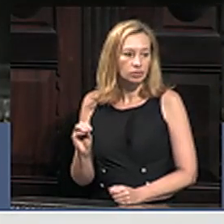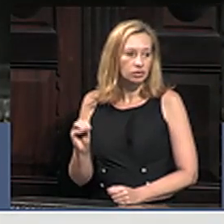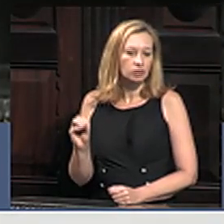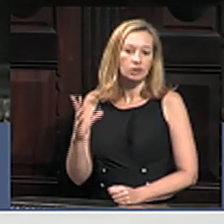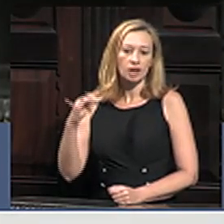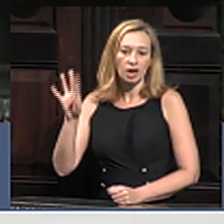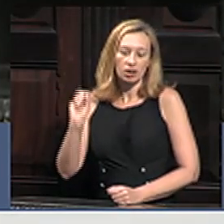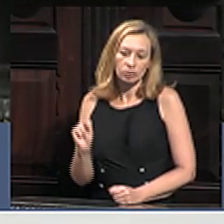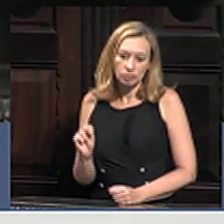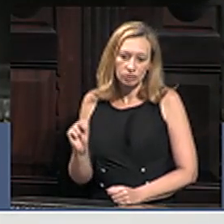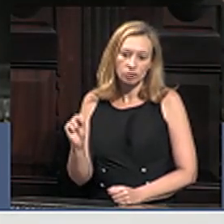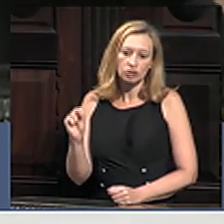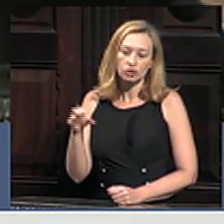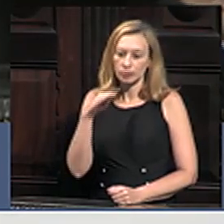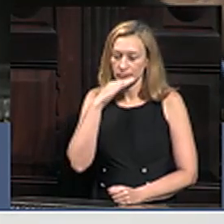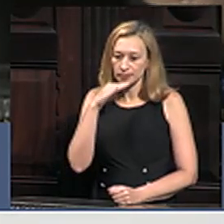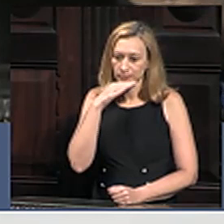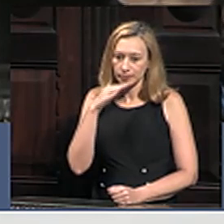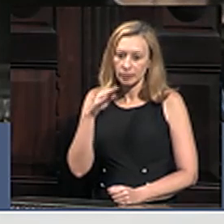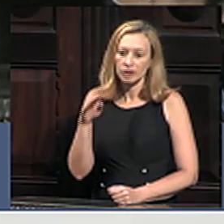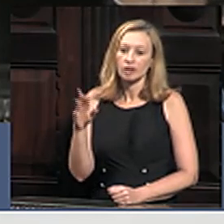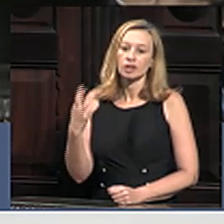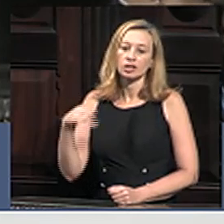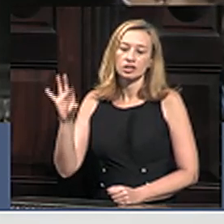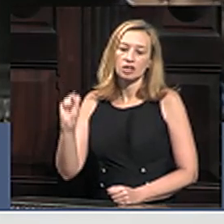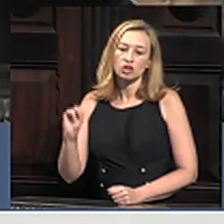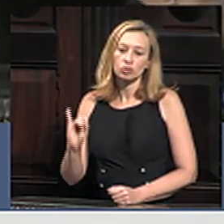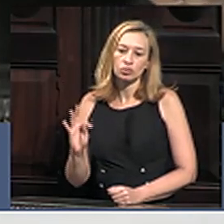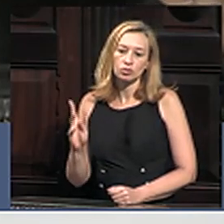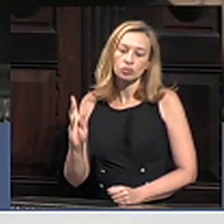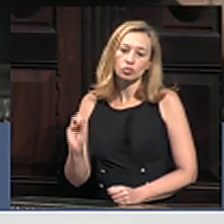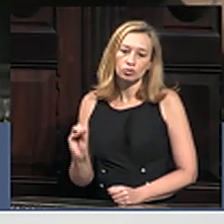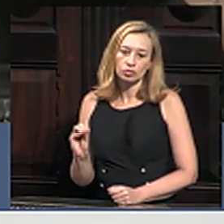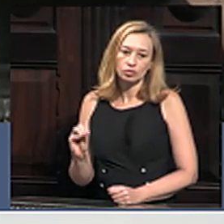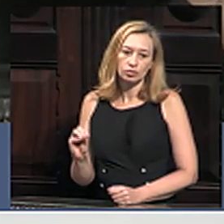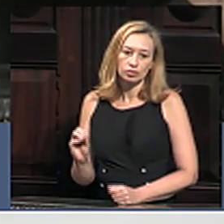Carlos Osório, Chiquinho da Mangueira, Cristino Áureo,